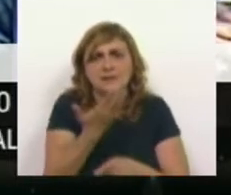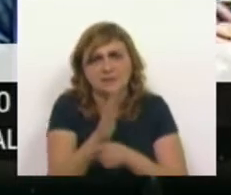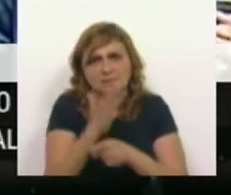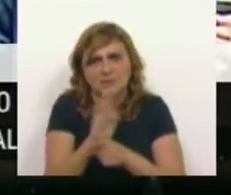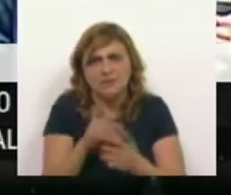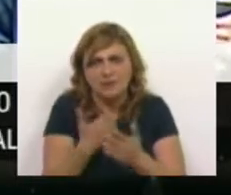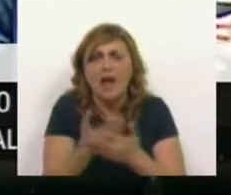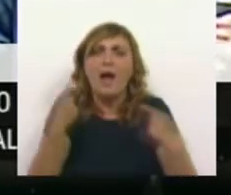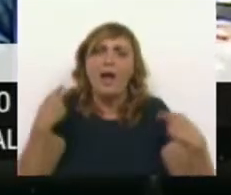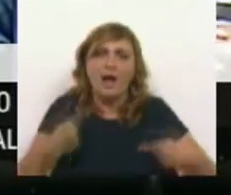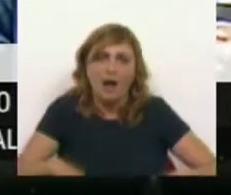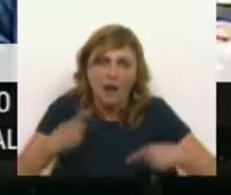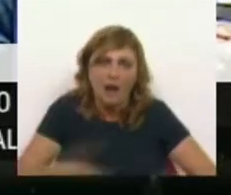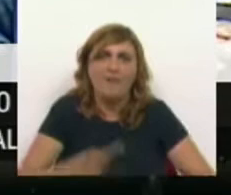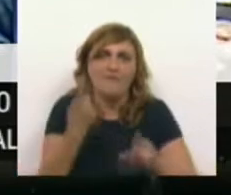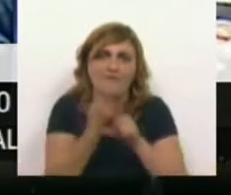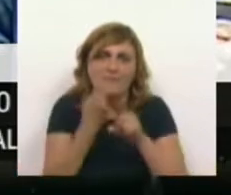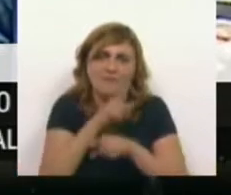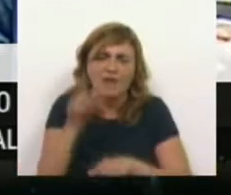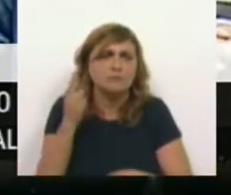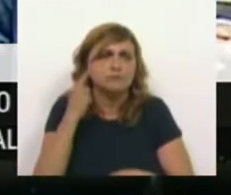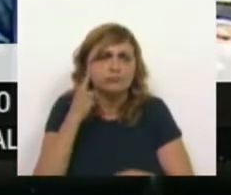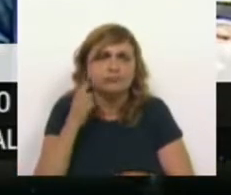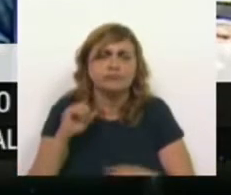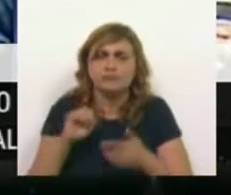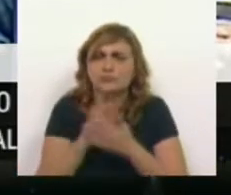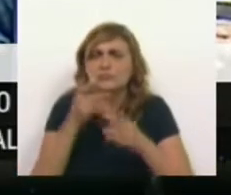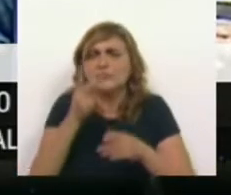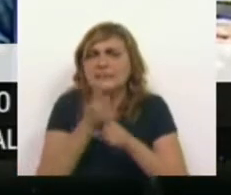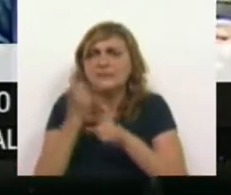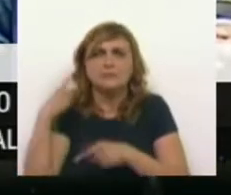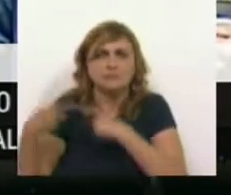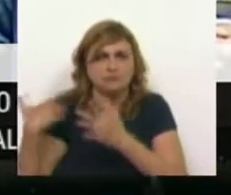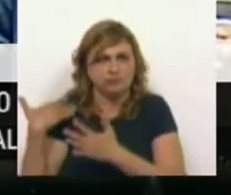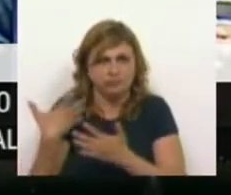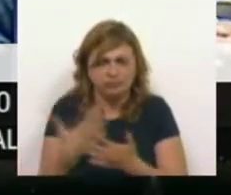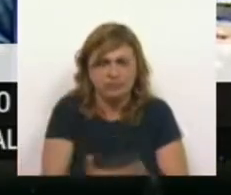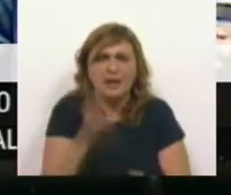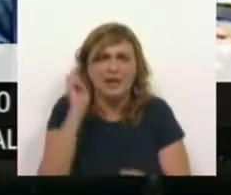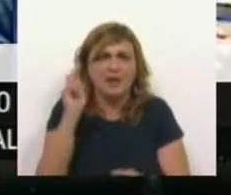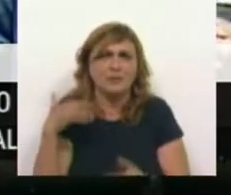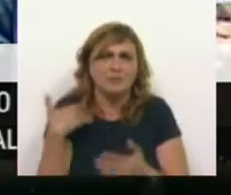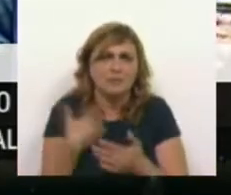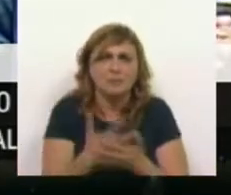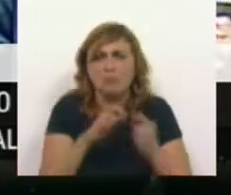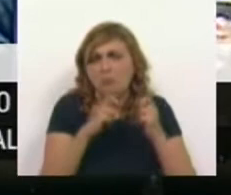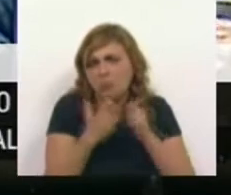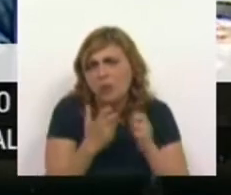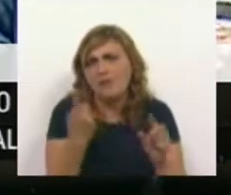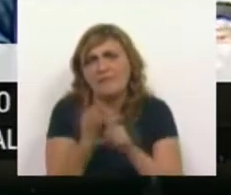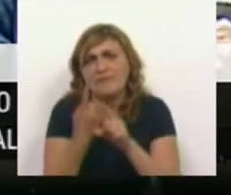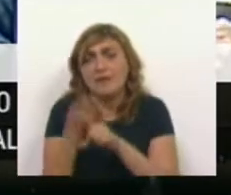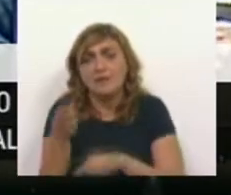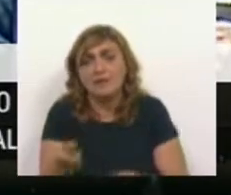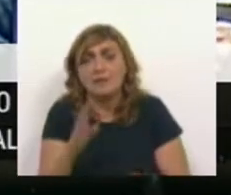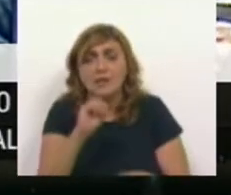que existem nas várias notícias ao longo dos tempos, de vários anos, são os vários problemas que o